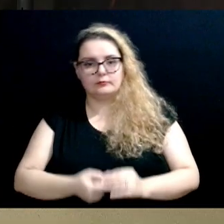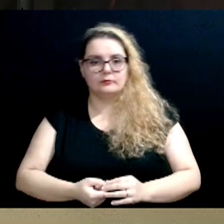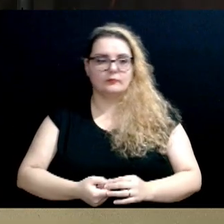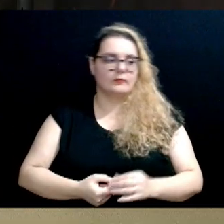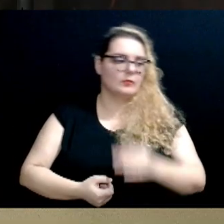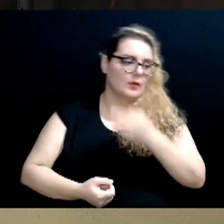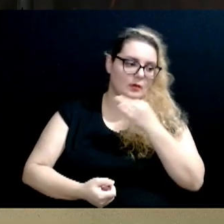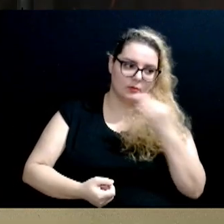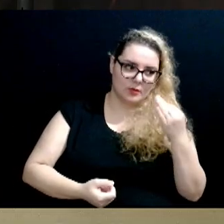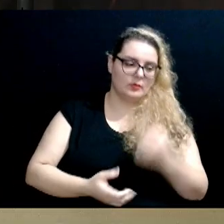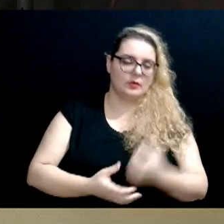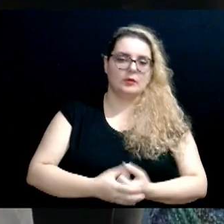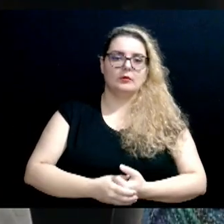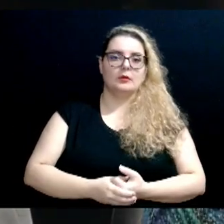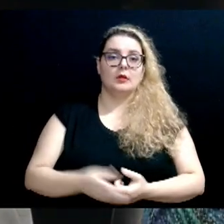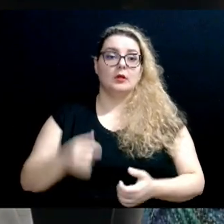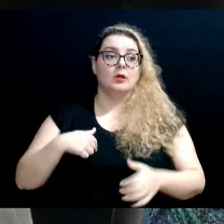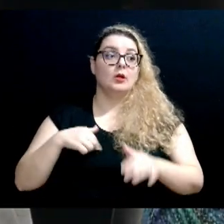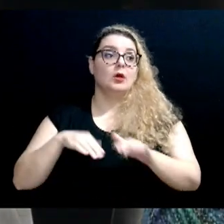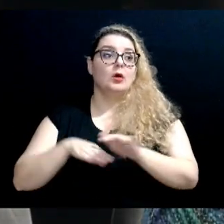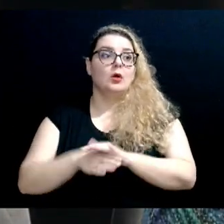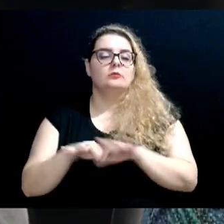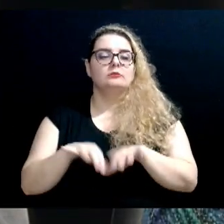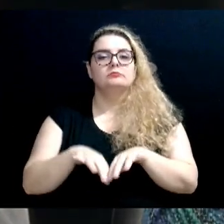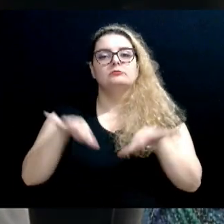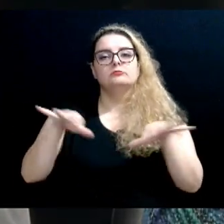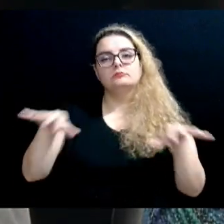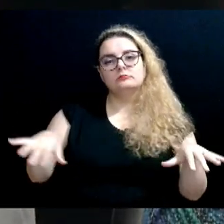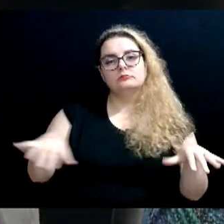Eu costumo separar o trabalho